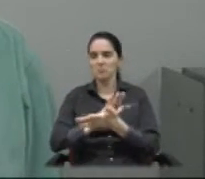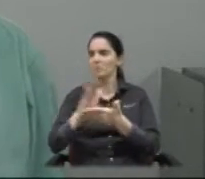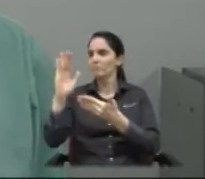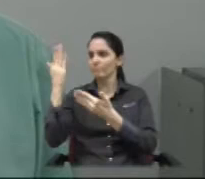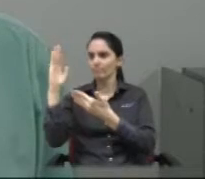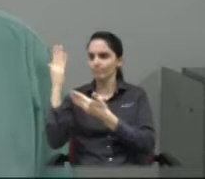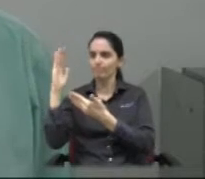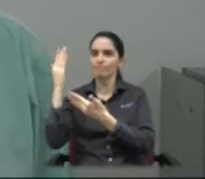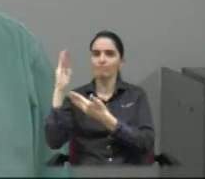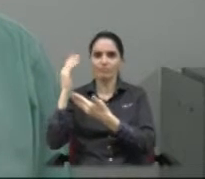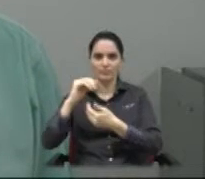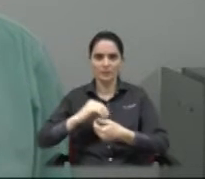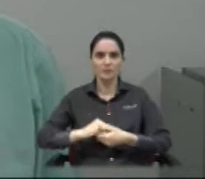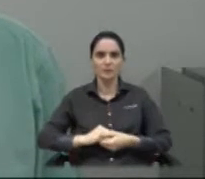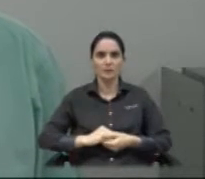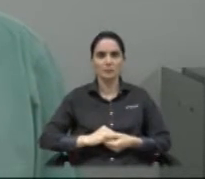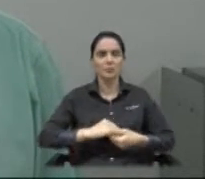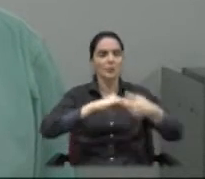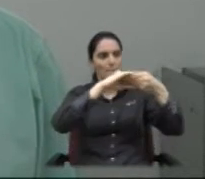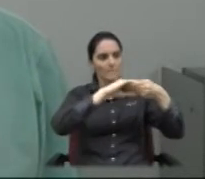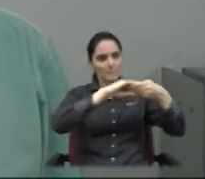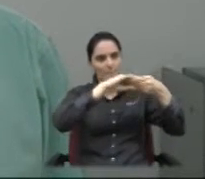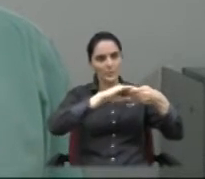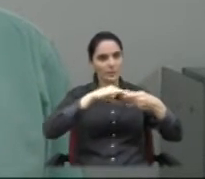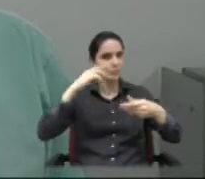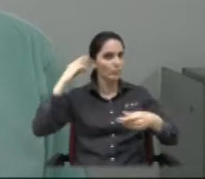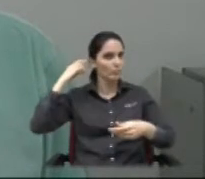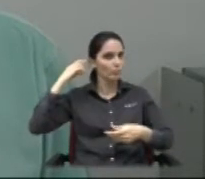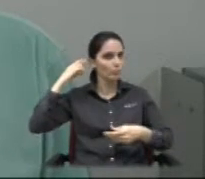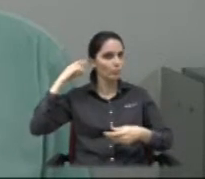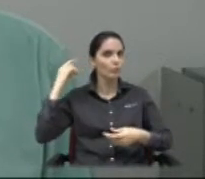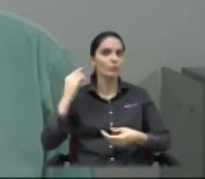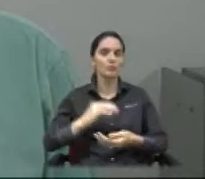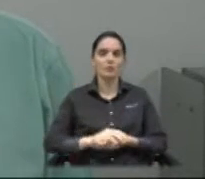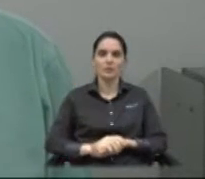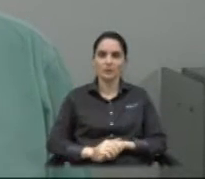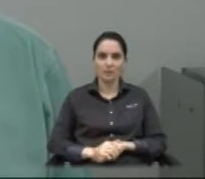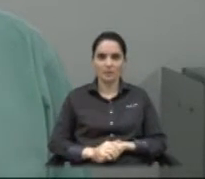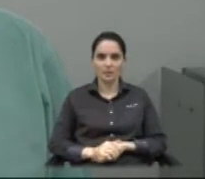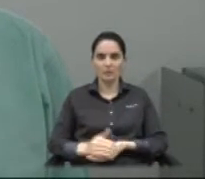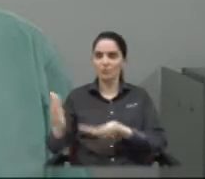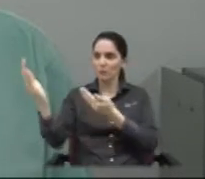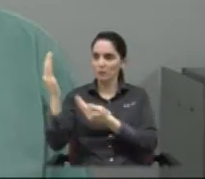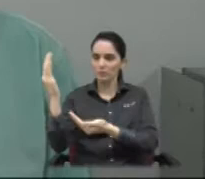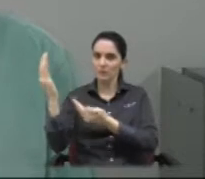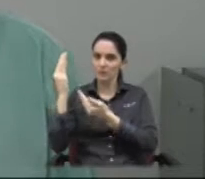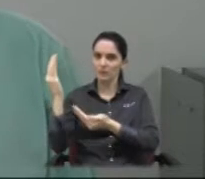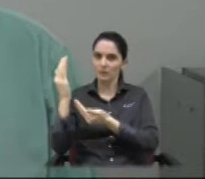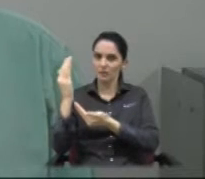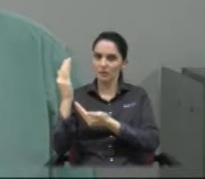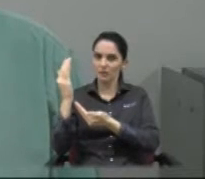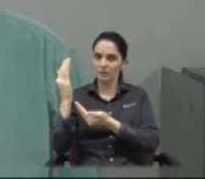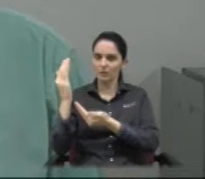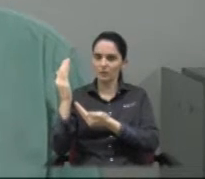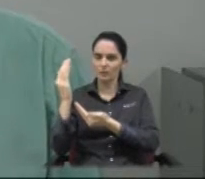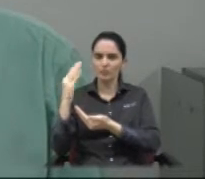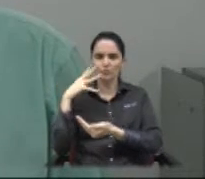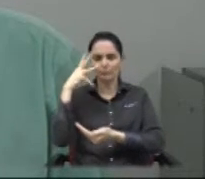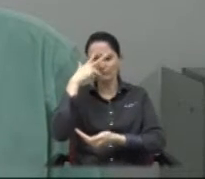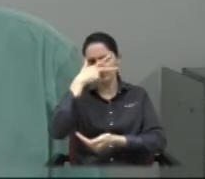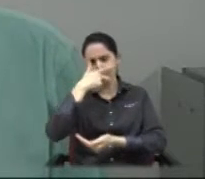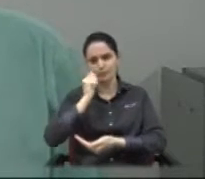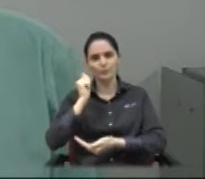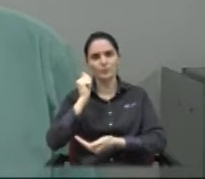Nicinha. Parabéns, principalmente, ao vereador Ronei, de ter trazido para essa casa uma homenagem tão brilhante, tão auspiciosa,